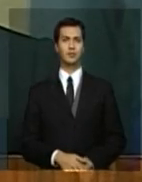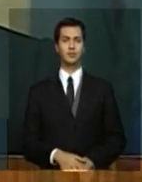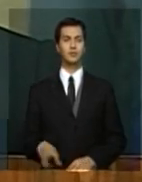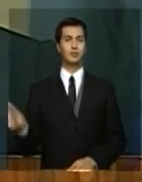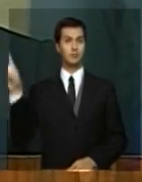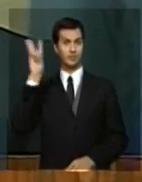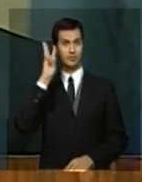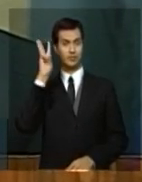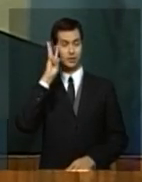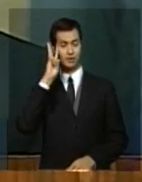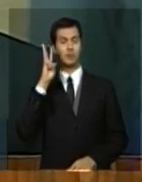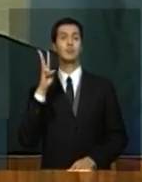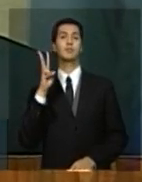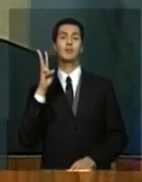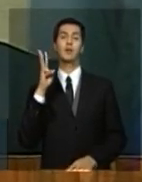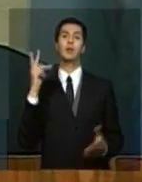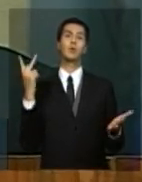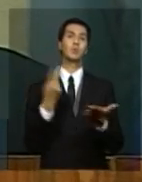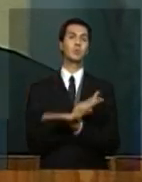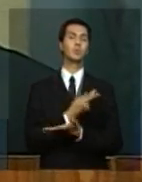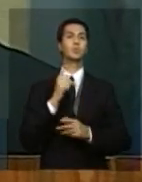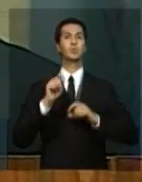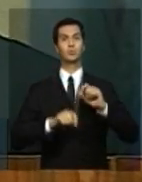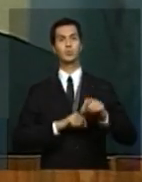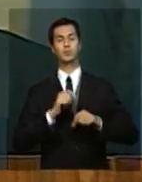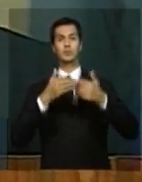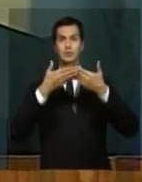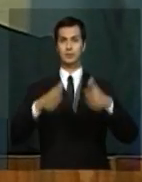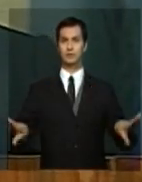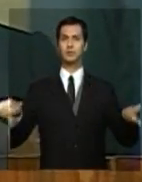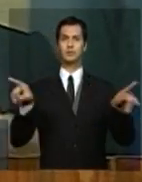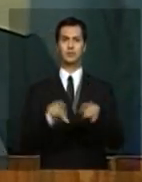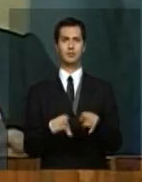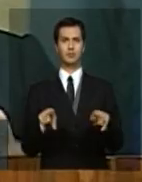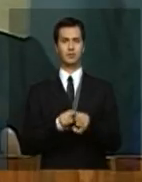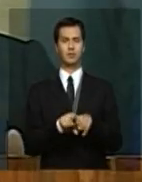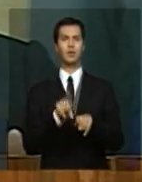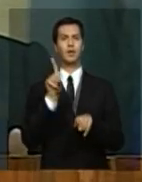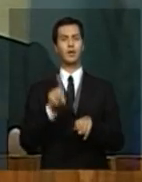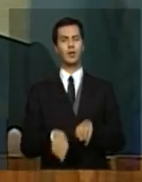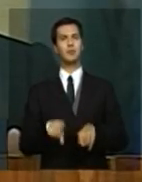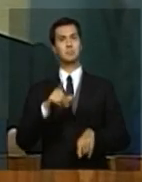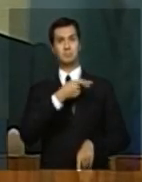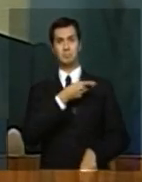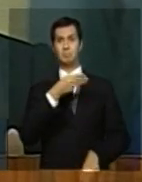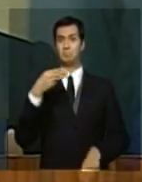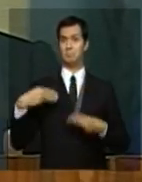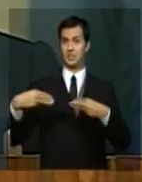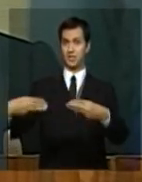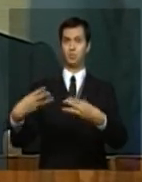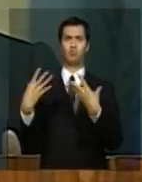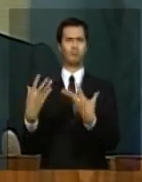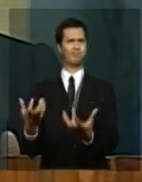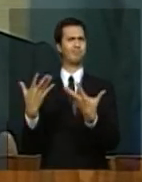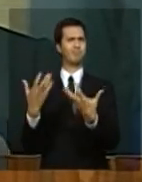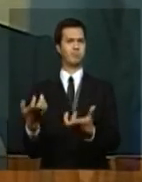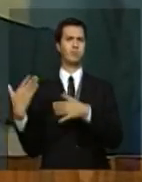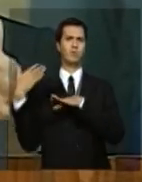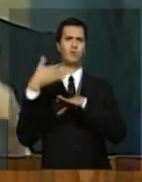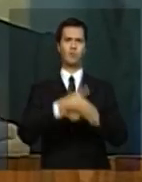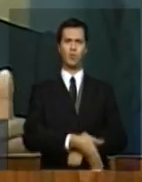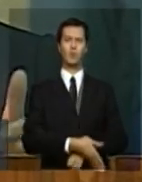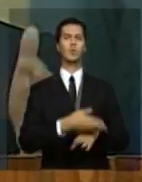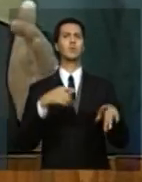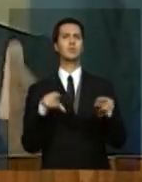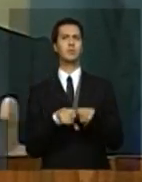ministros e ministras junto com a Presidenta na abertura da Marcha dos Prefeitos e prefeitas para